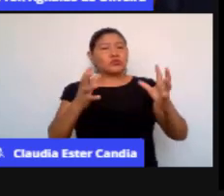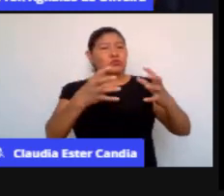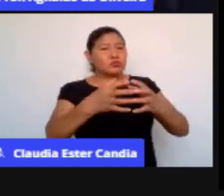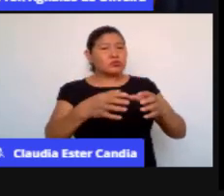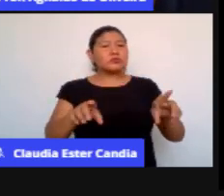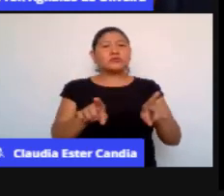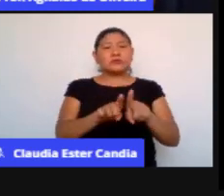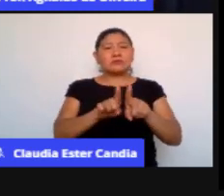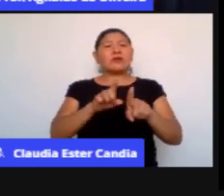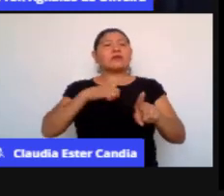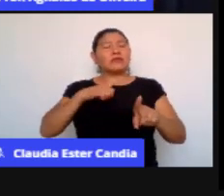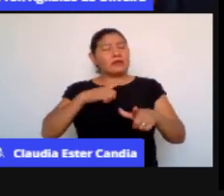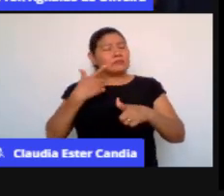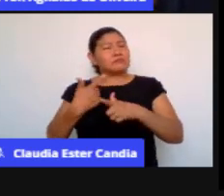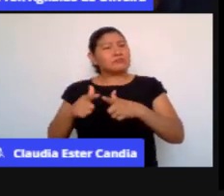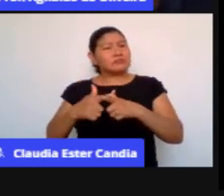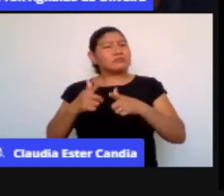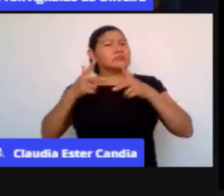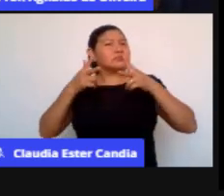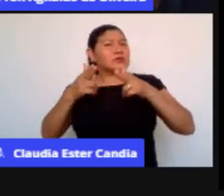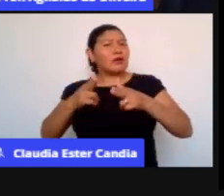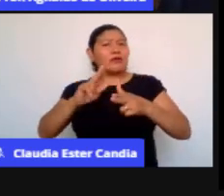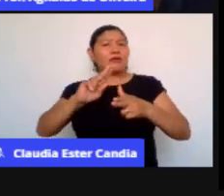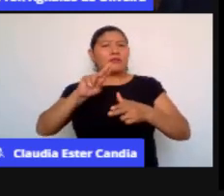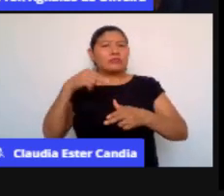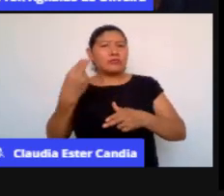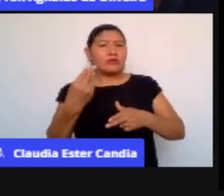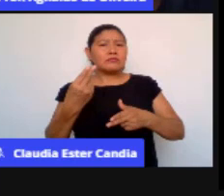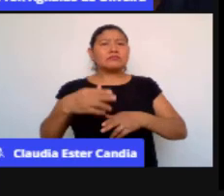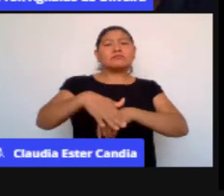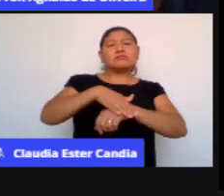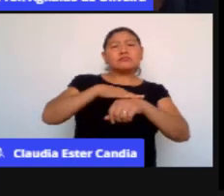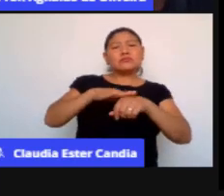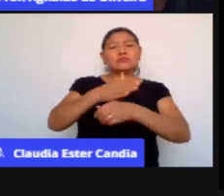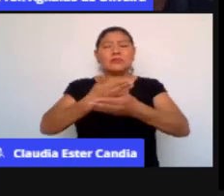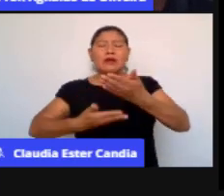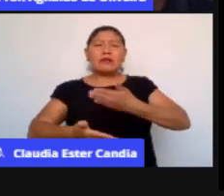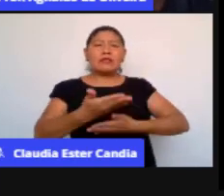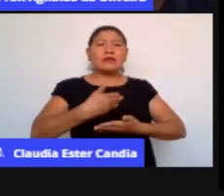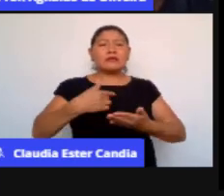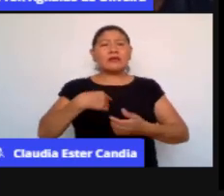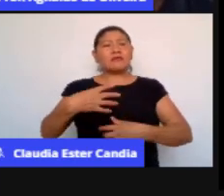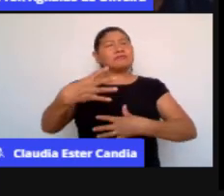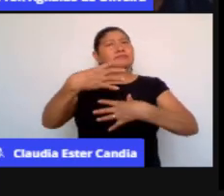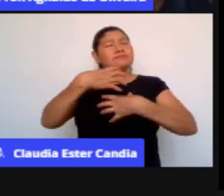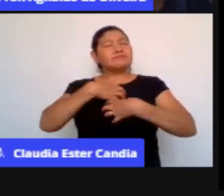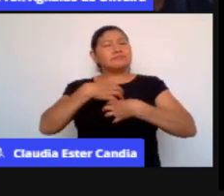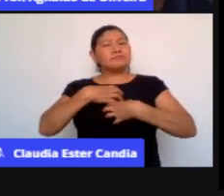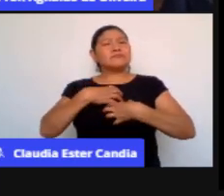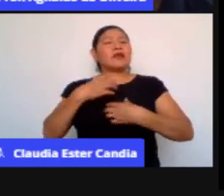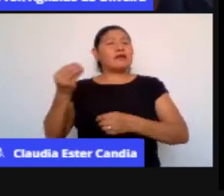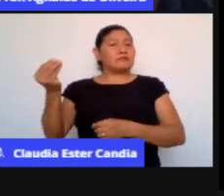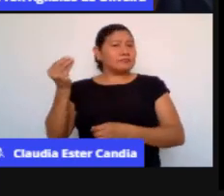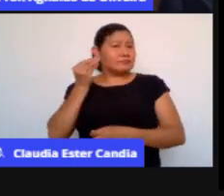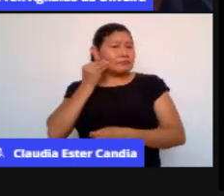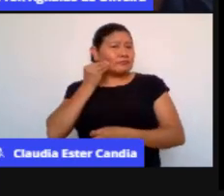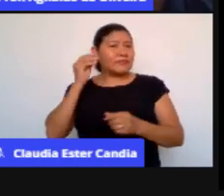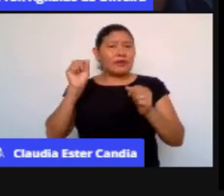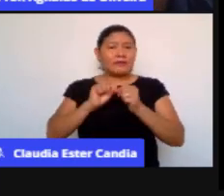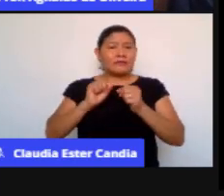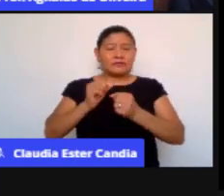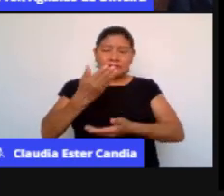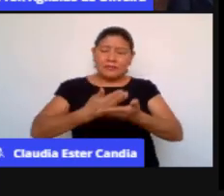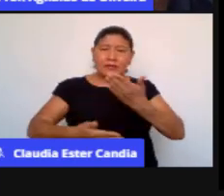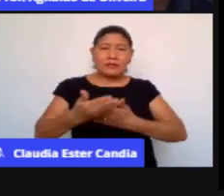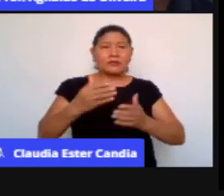enfrentando. Quando que a gente puder dialogar, conversar e tentar achar a melhor maneira de agir, a gente está aí para isso, Então,